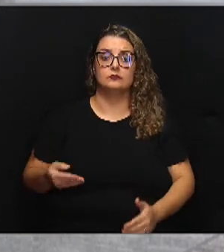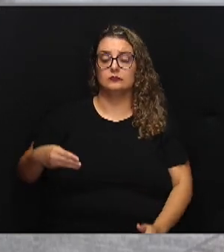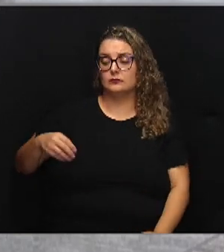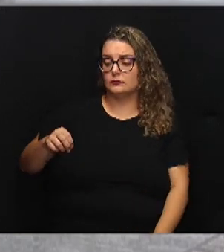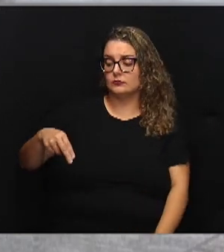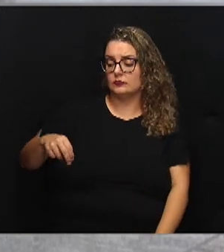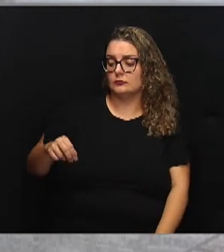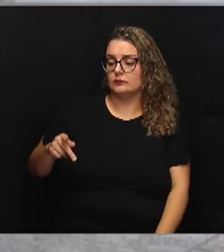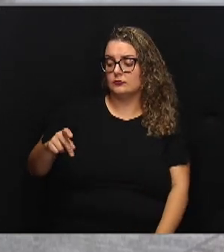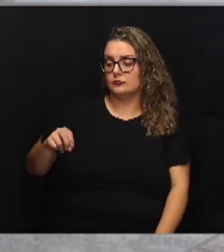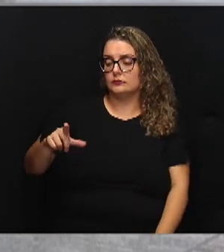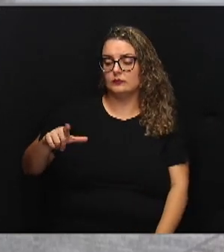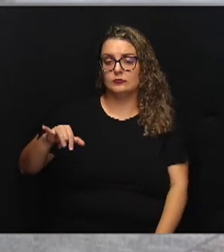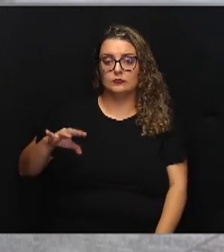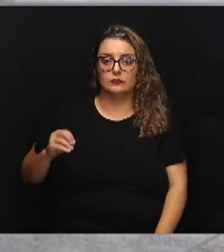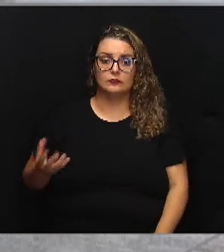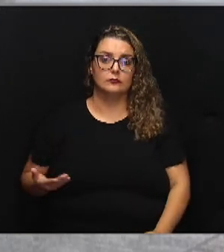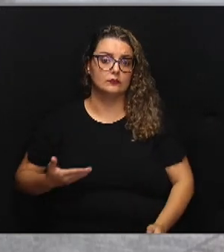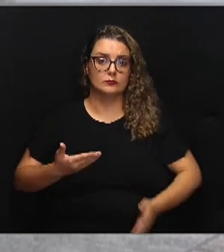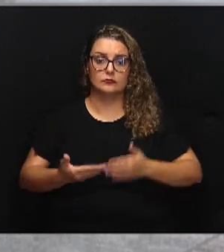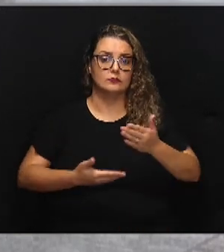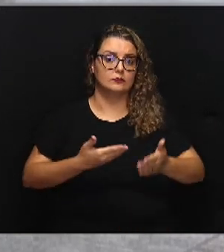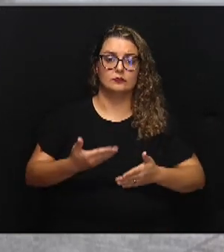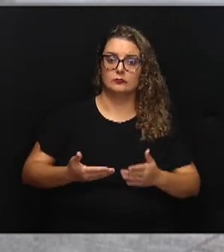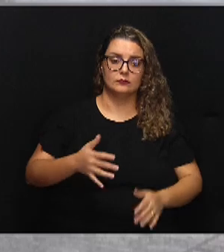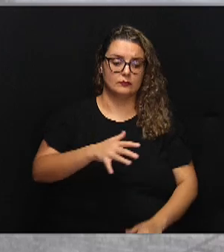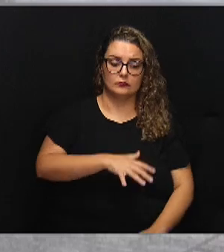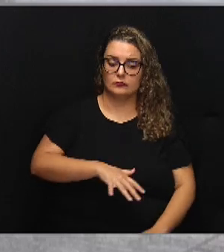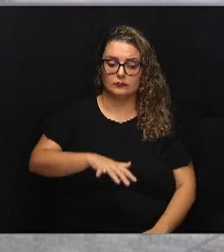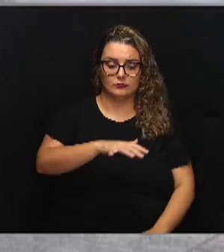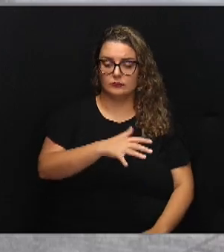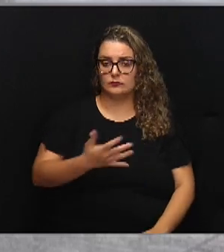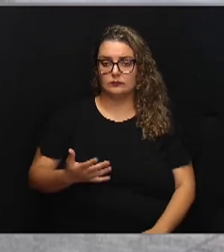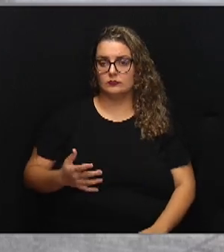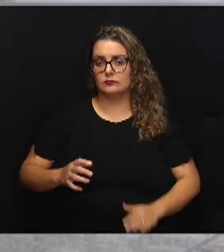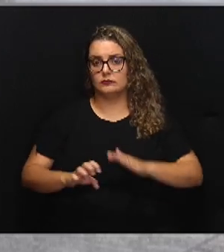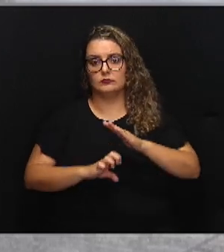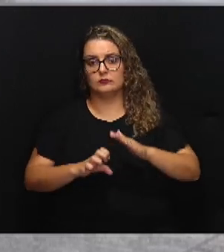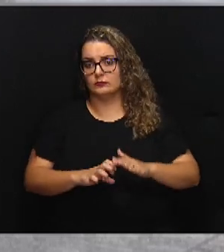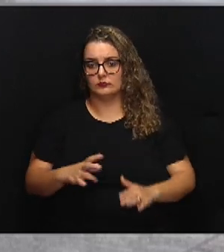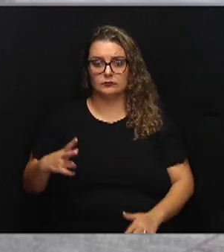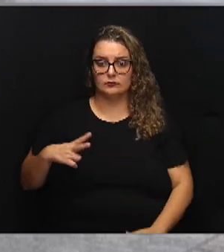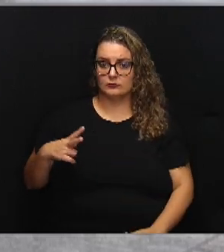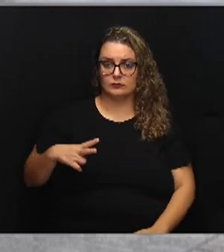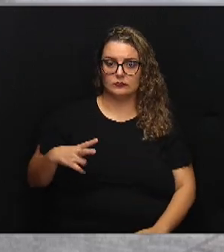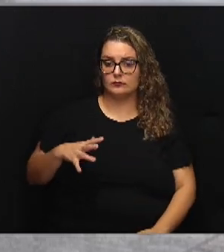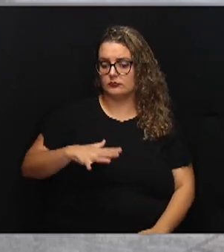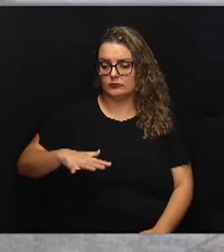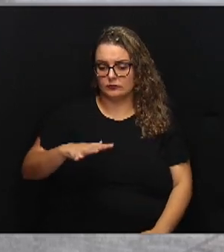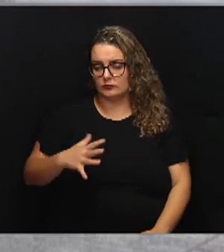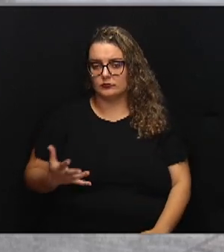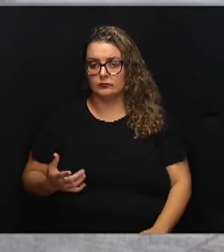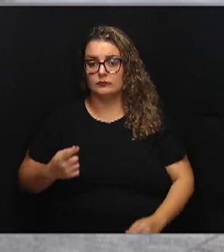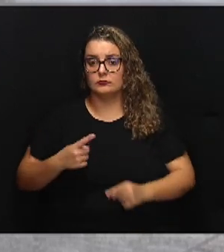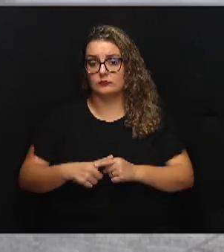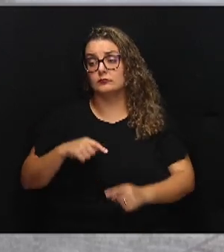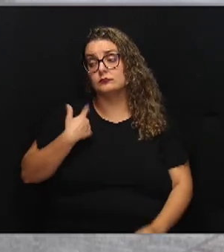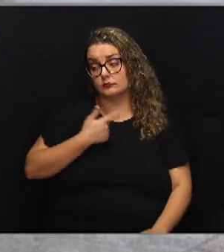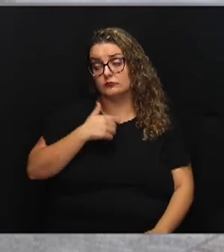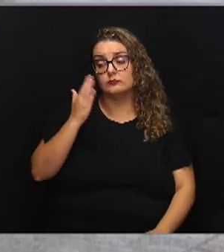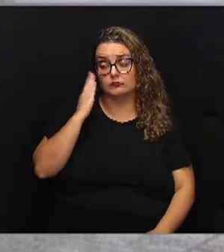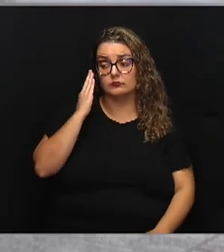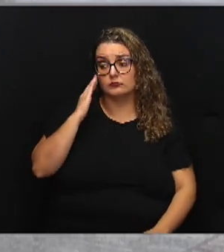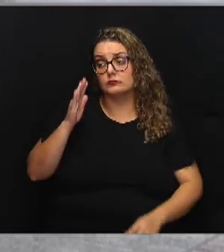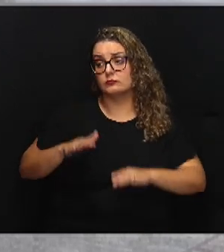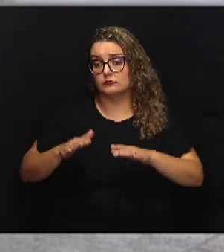não está a serviço de um campo, de uma empresa privada, de um campo privado, porque nós sabemos, né, que muitas vezes